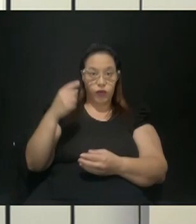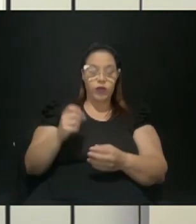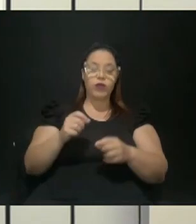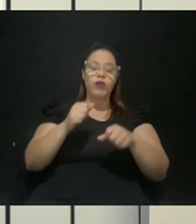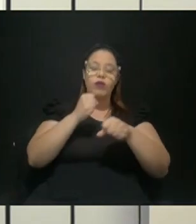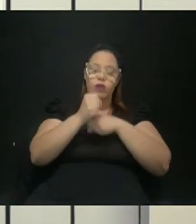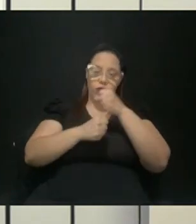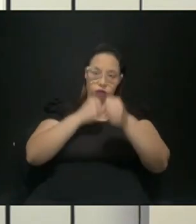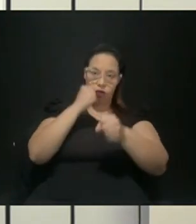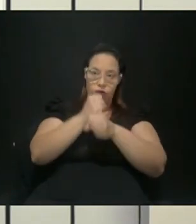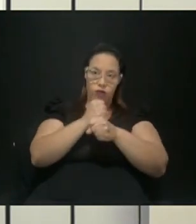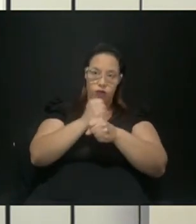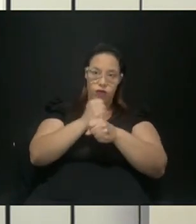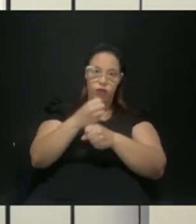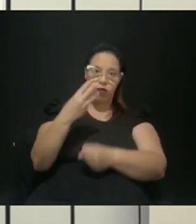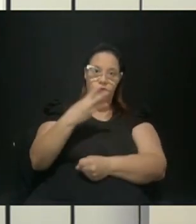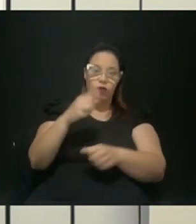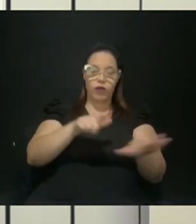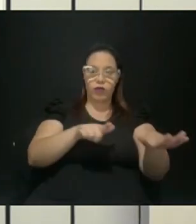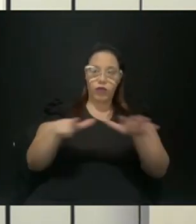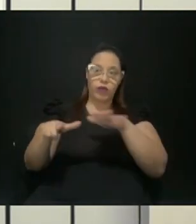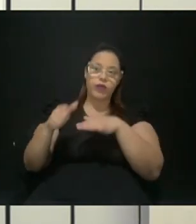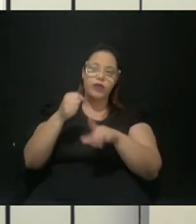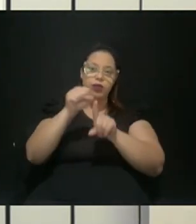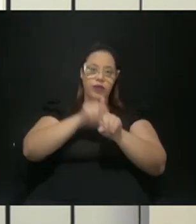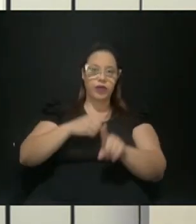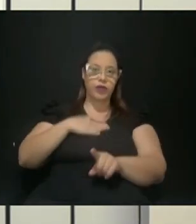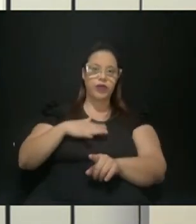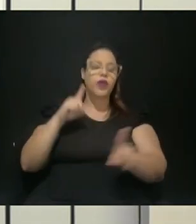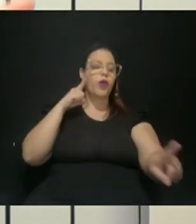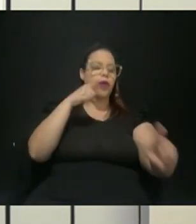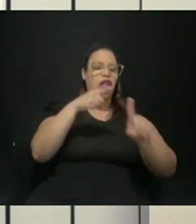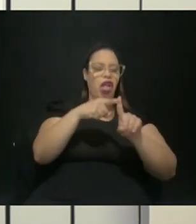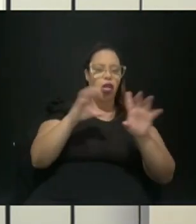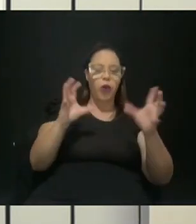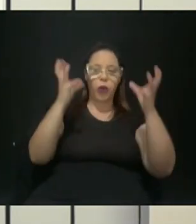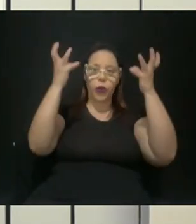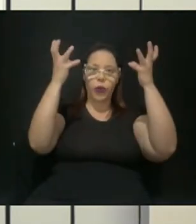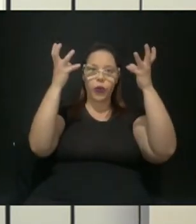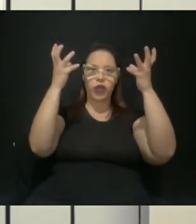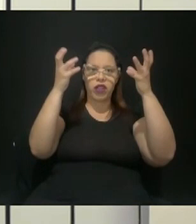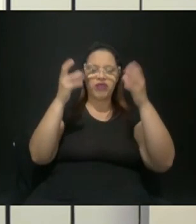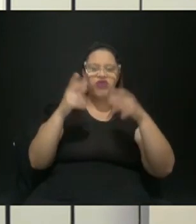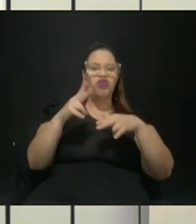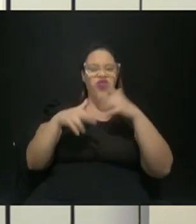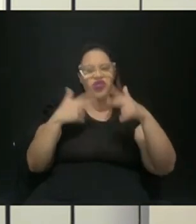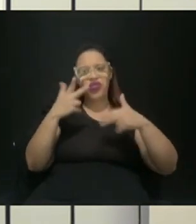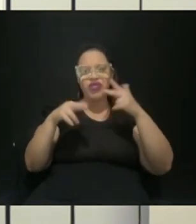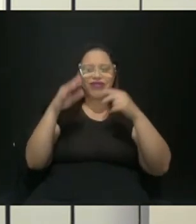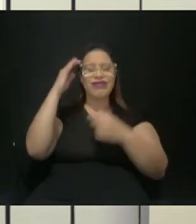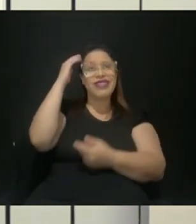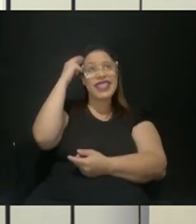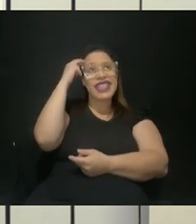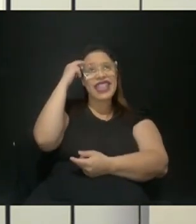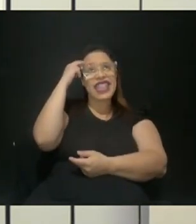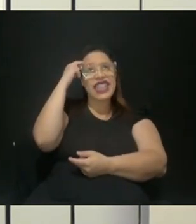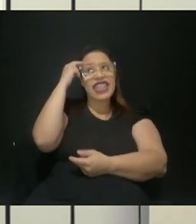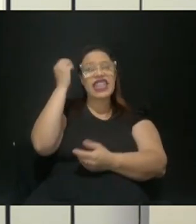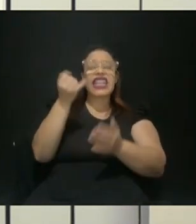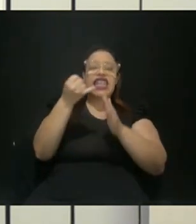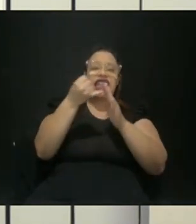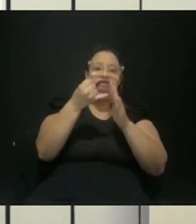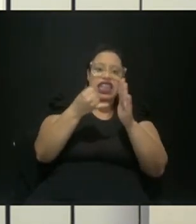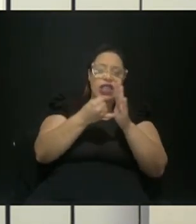3ª semana de agosto. O objetivo do evento foi desmistificar a ideia de instituição secreta